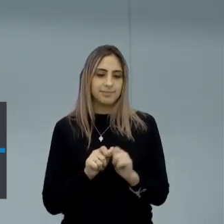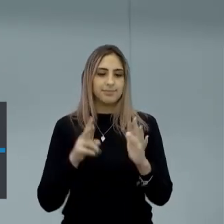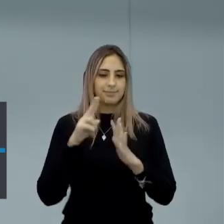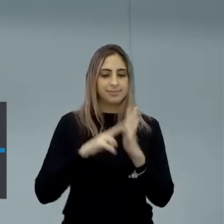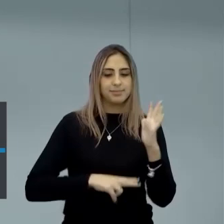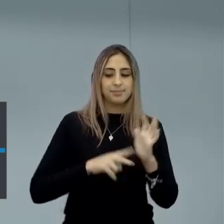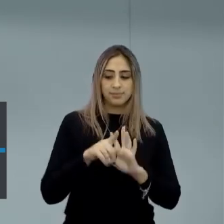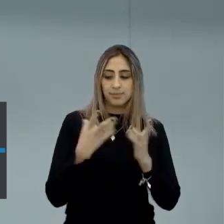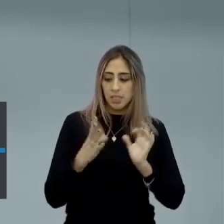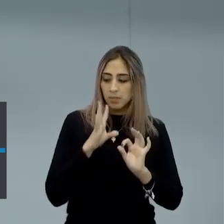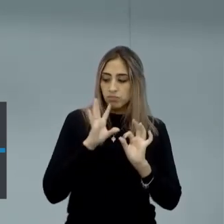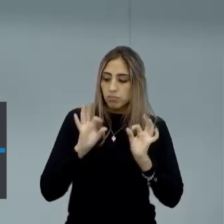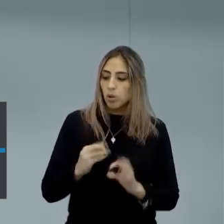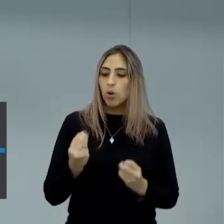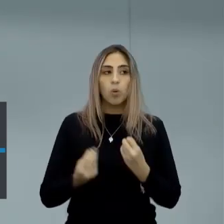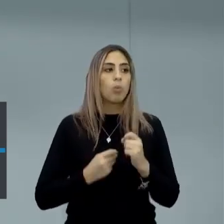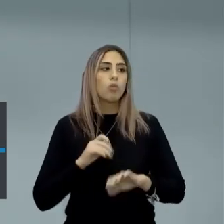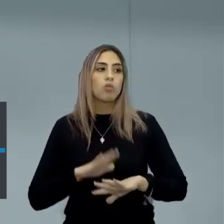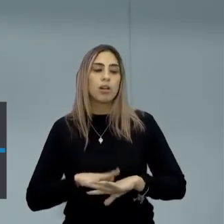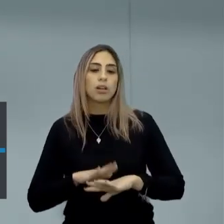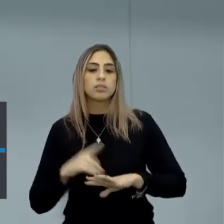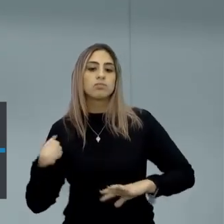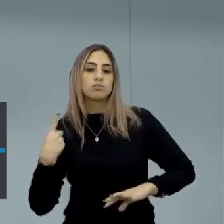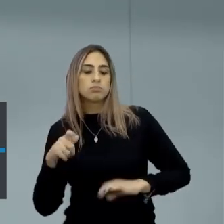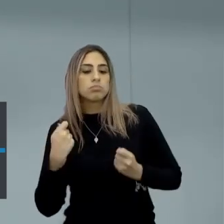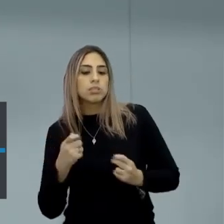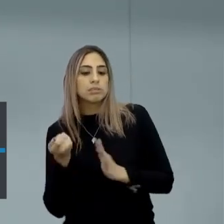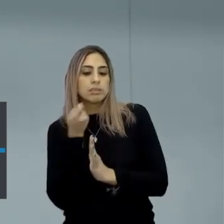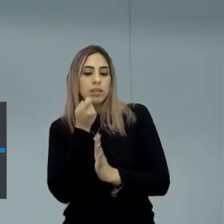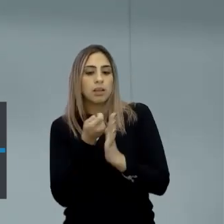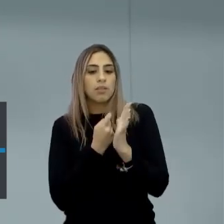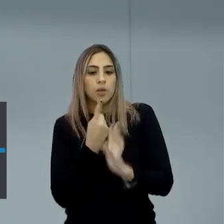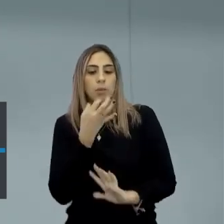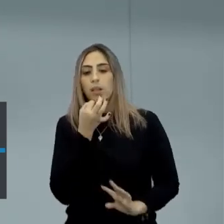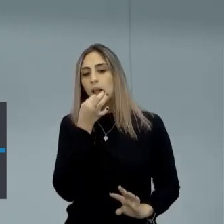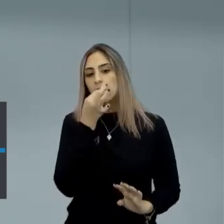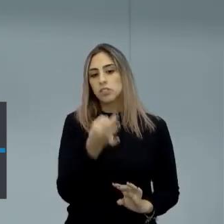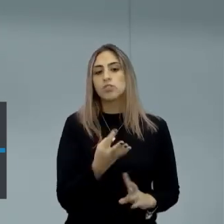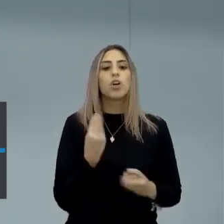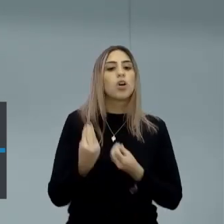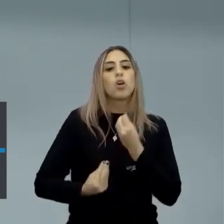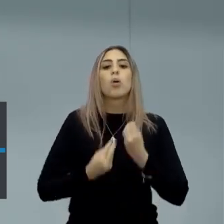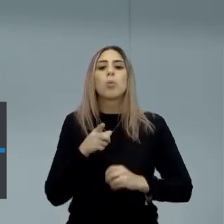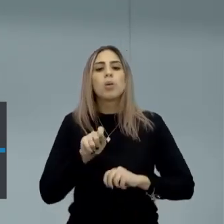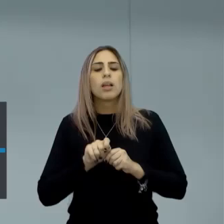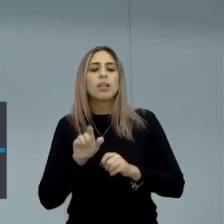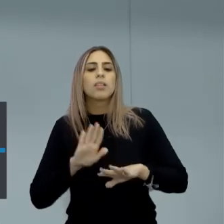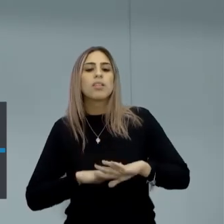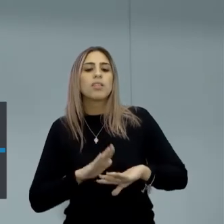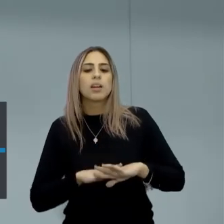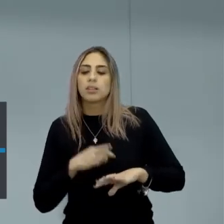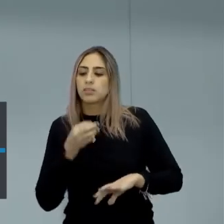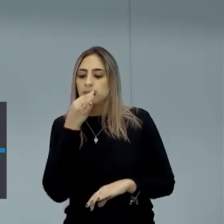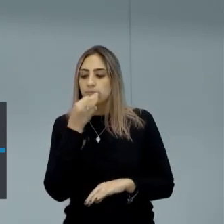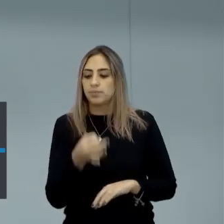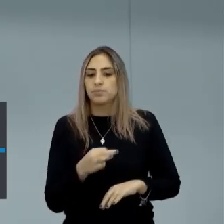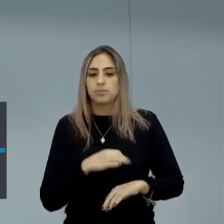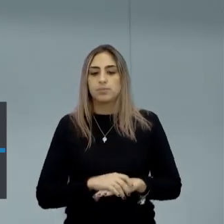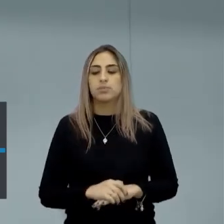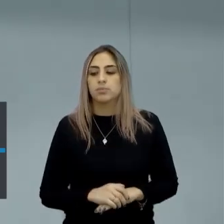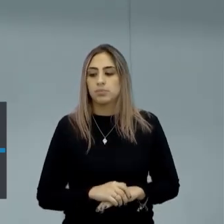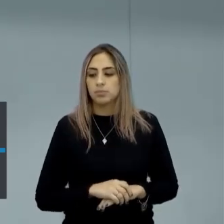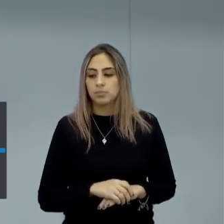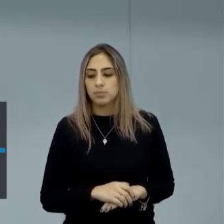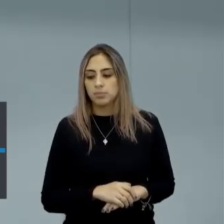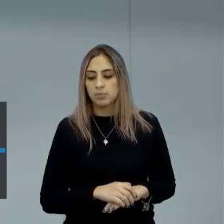quer confirmar com quem faz. Então, primeiro ele precisa escrever uma narrativa. Como é que ele vai para essas narrativas, né? O que ele tem